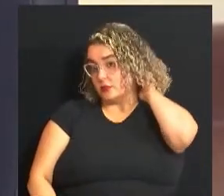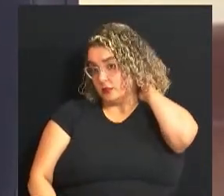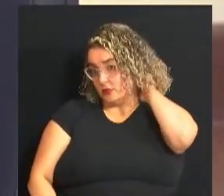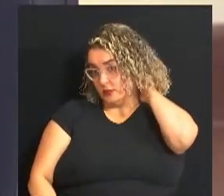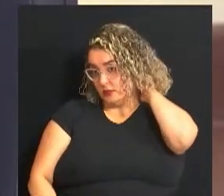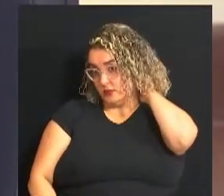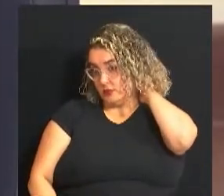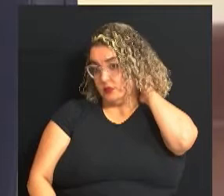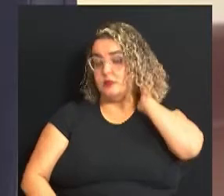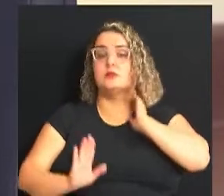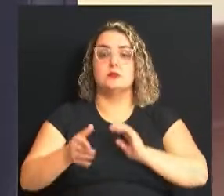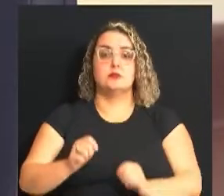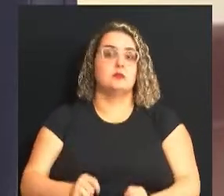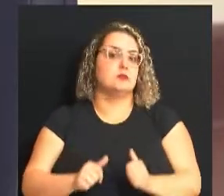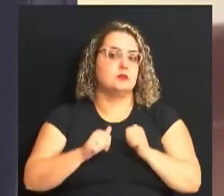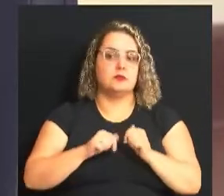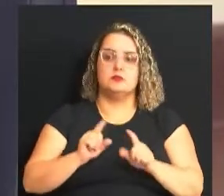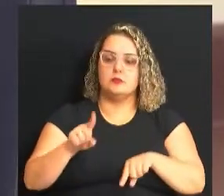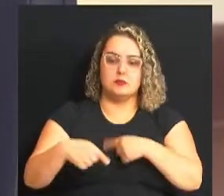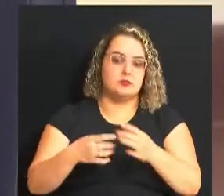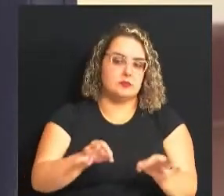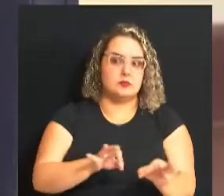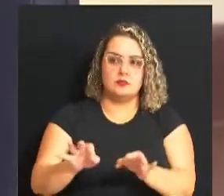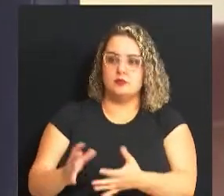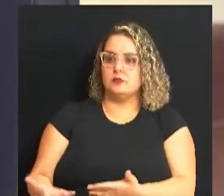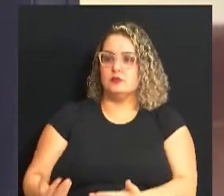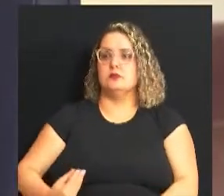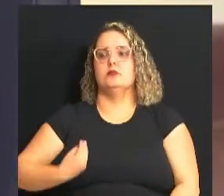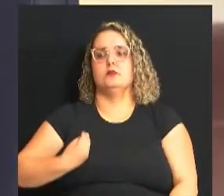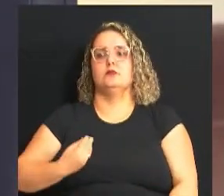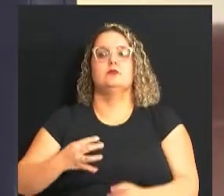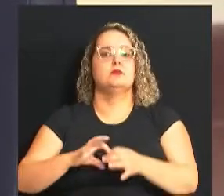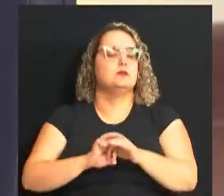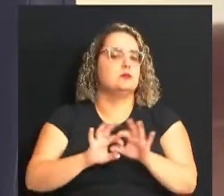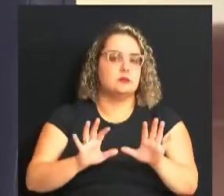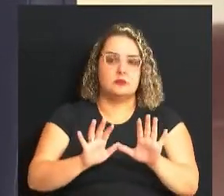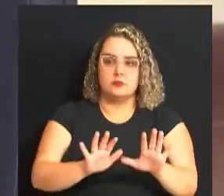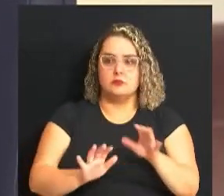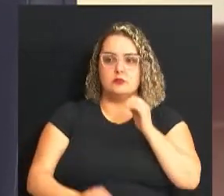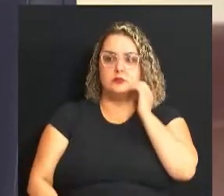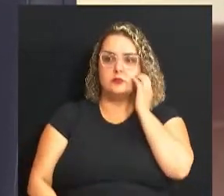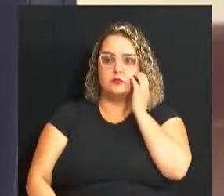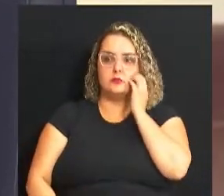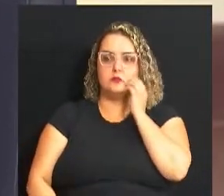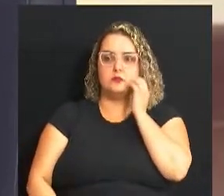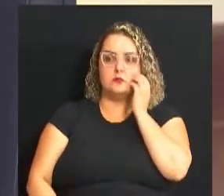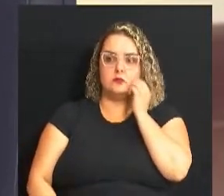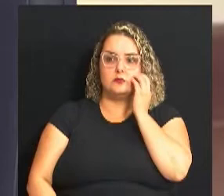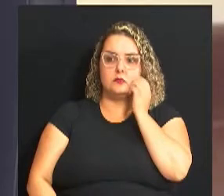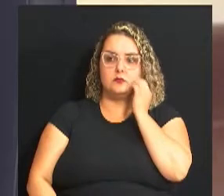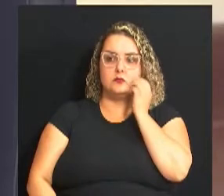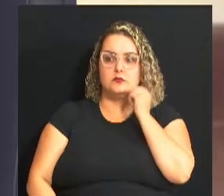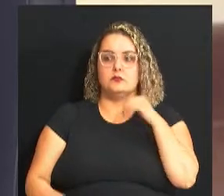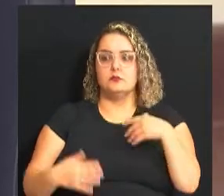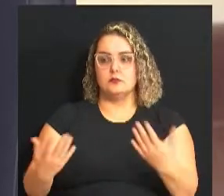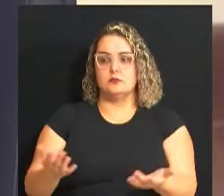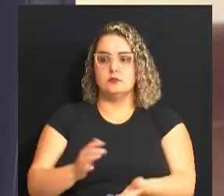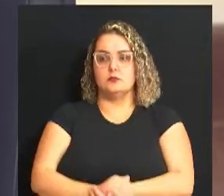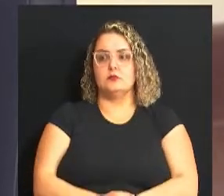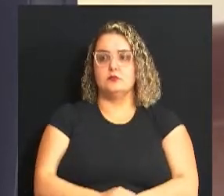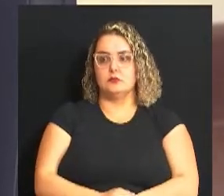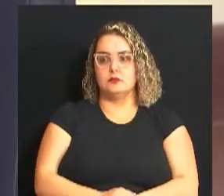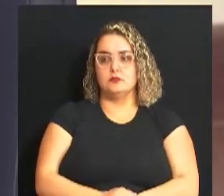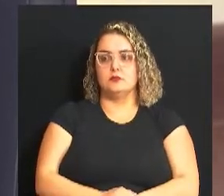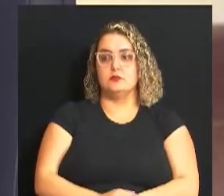foi beneficiado por algum programa, em algum momento da vida, também fica pendente a titulação. E, portanto, essa lei